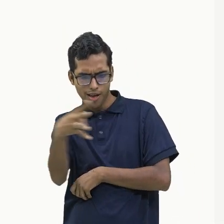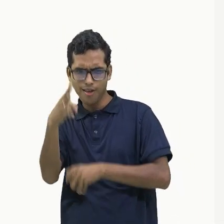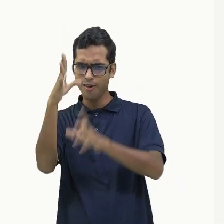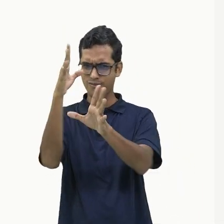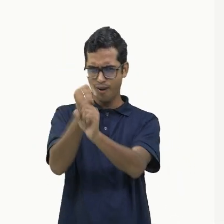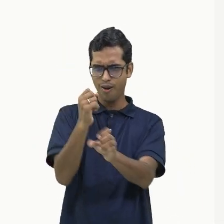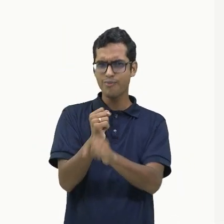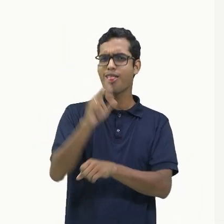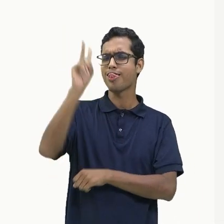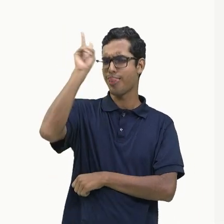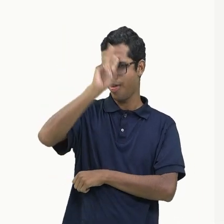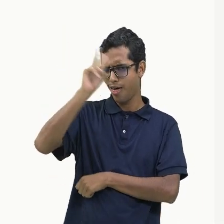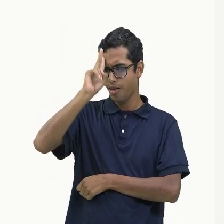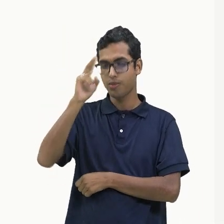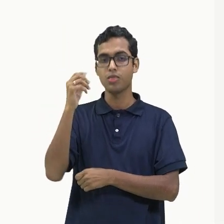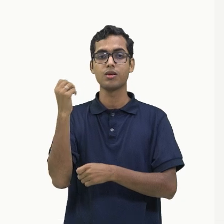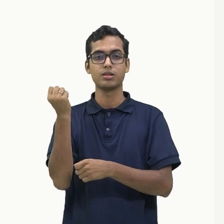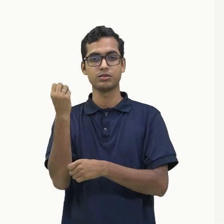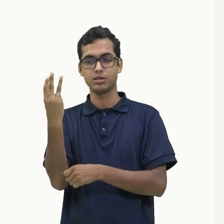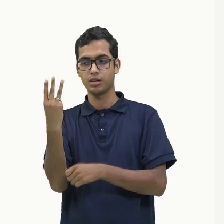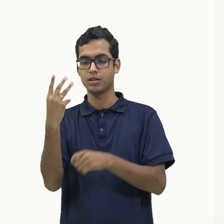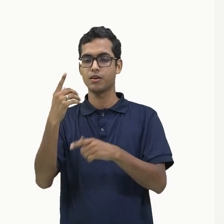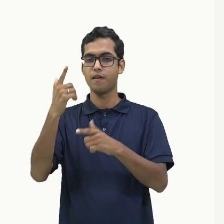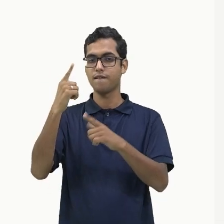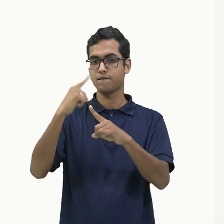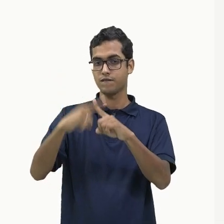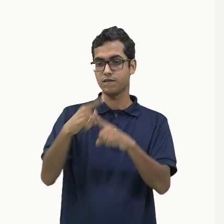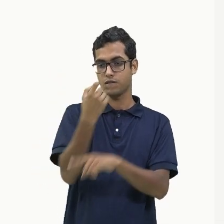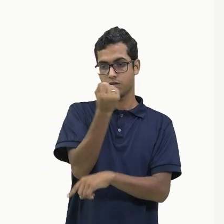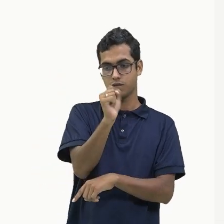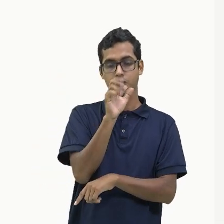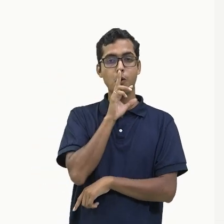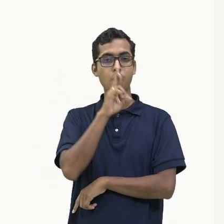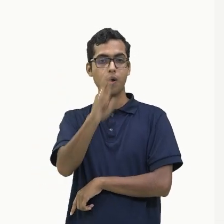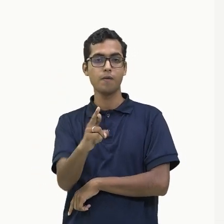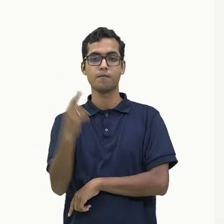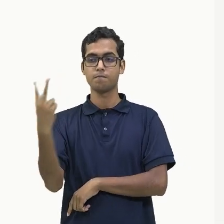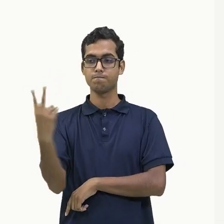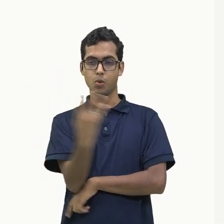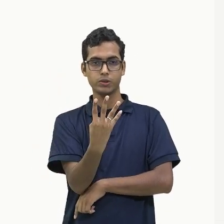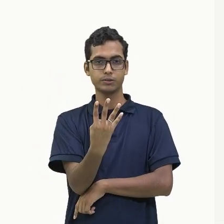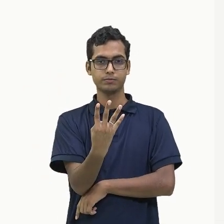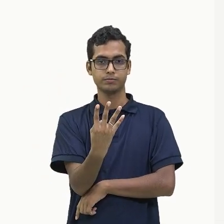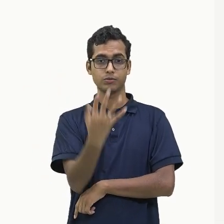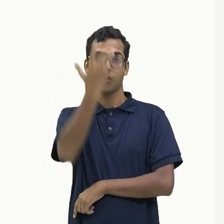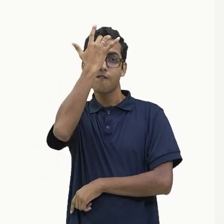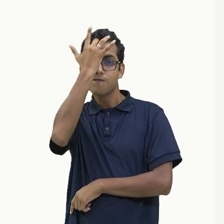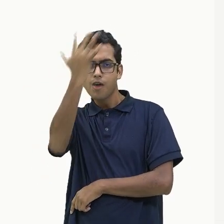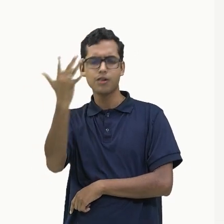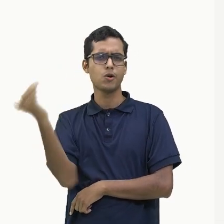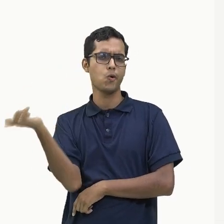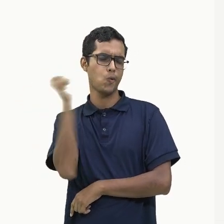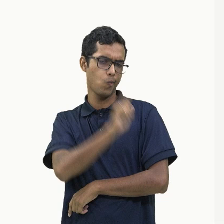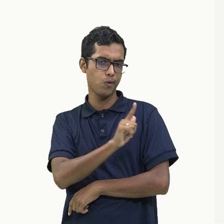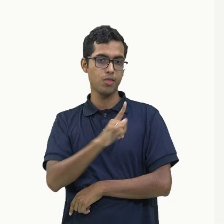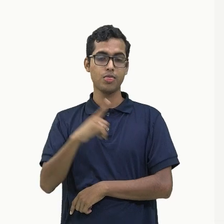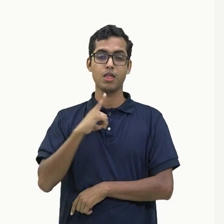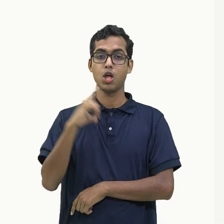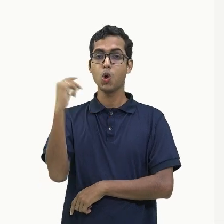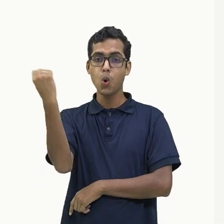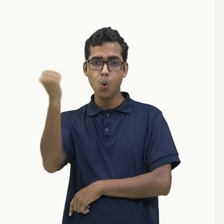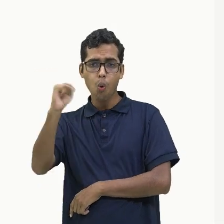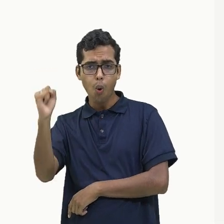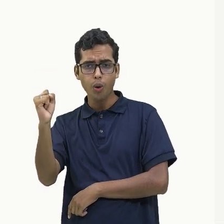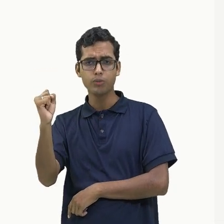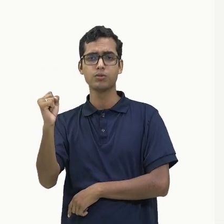E eu sei que 3 vezes 8 é igual a 24. Então ficou mais tranquilo. Ou seja, eu tenho 8